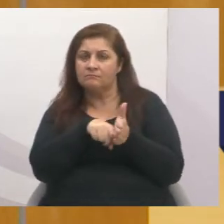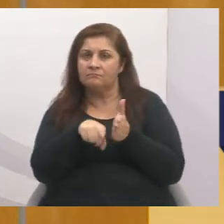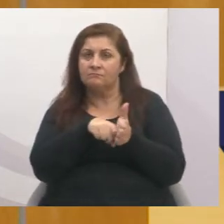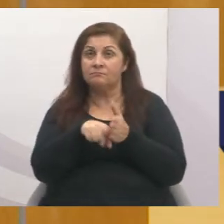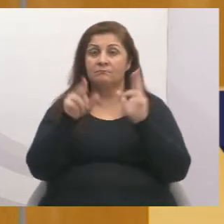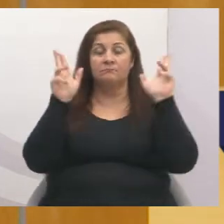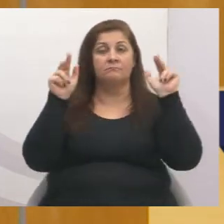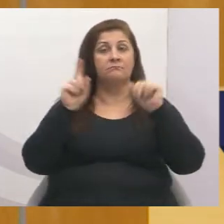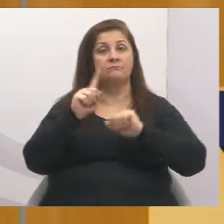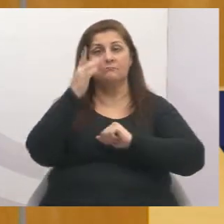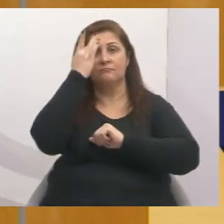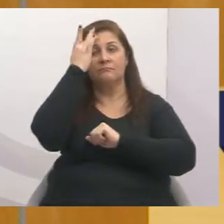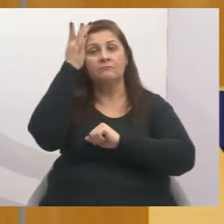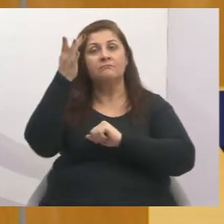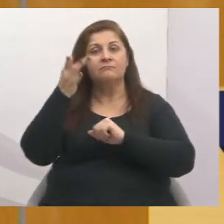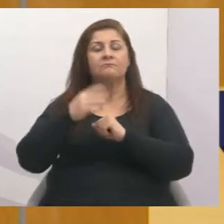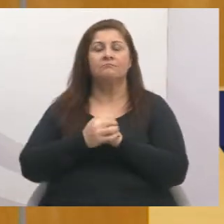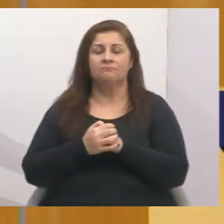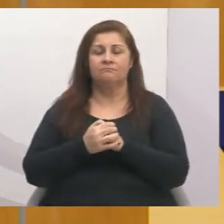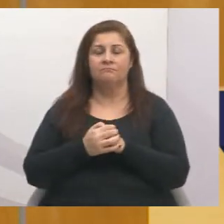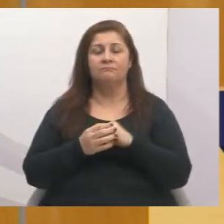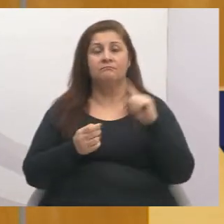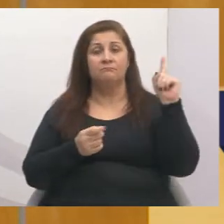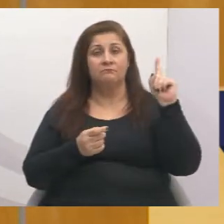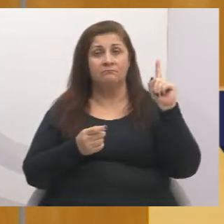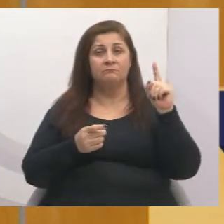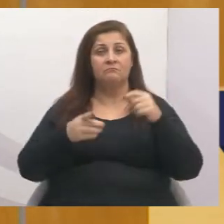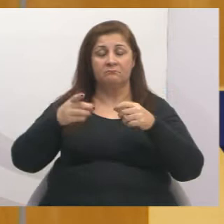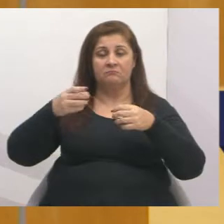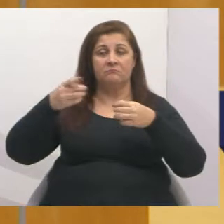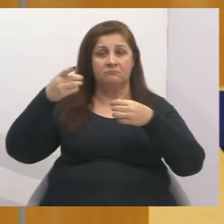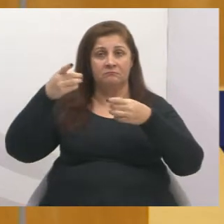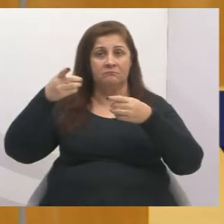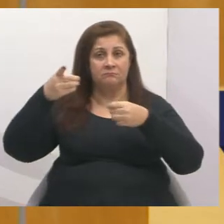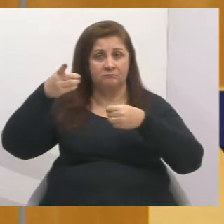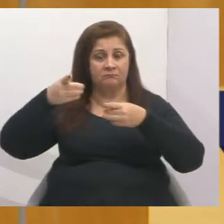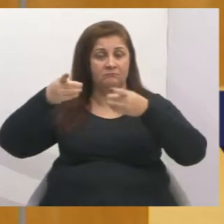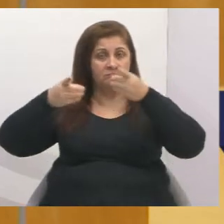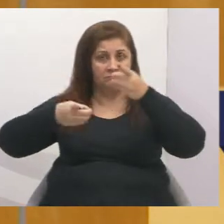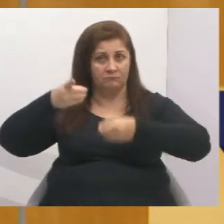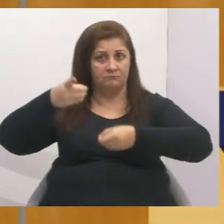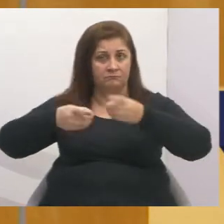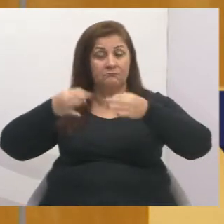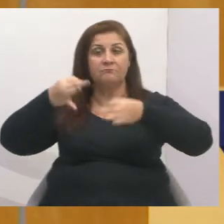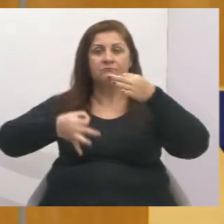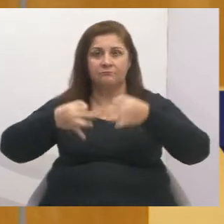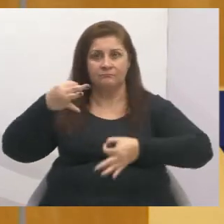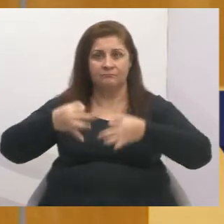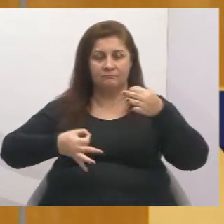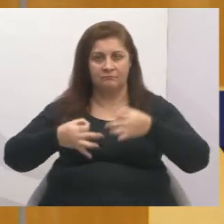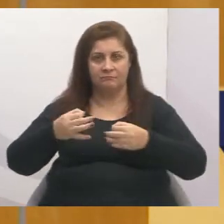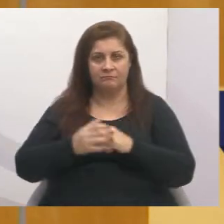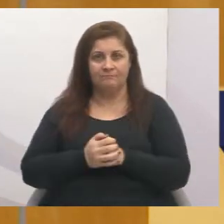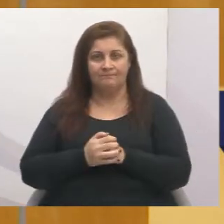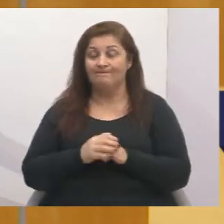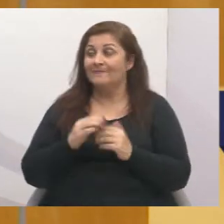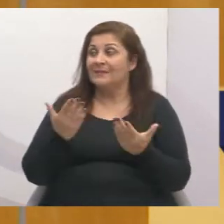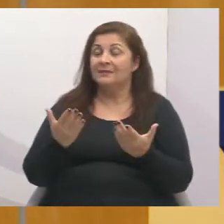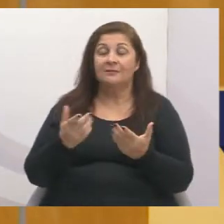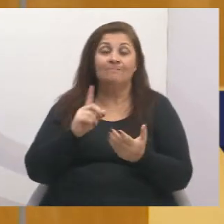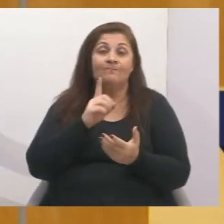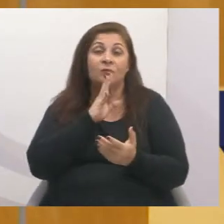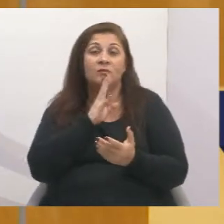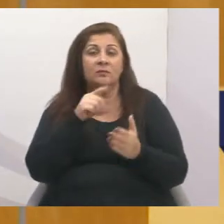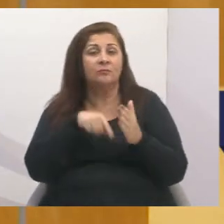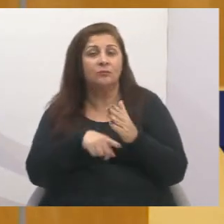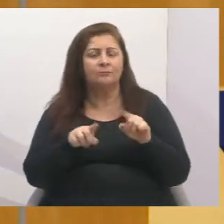que não é fácil sequer para nós que somos da área do direito, muito mais ainda para quem não é da área do direito, um tema que mexe com